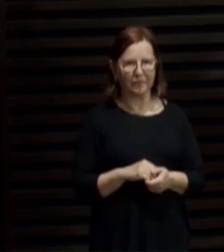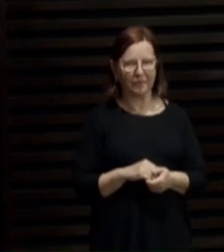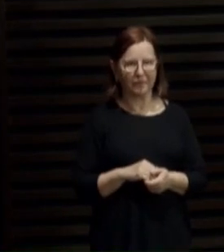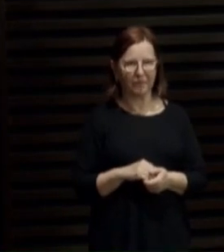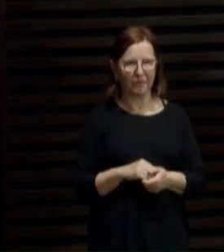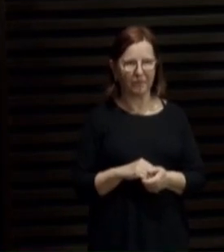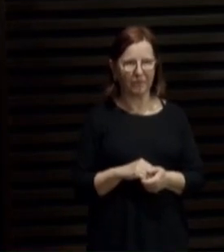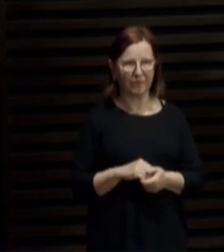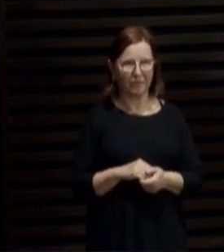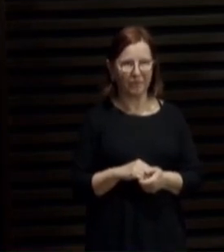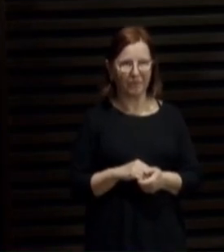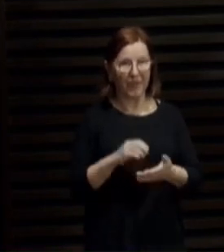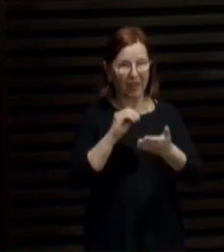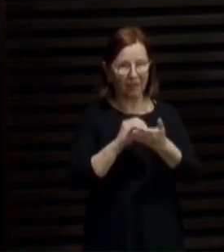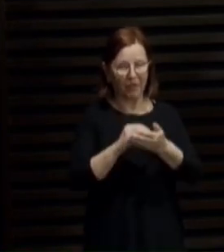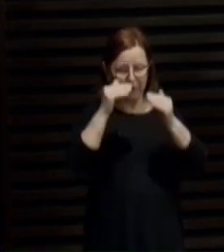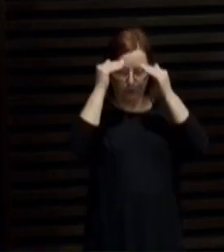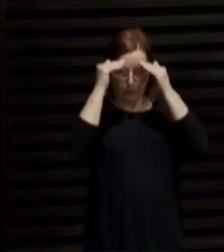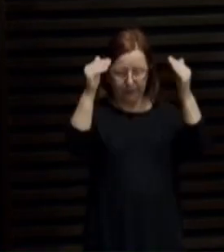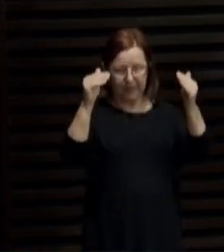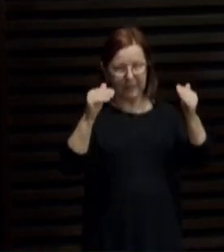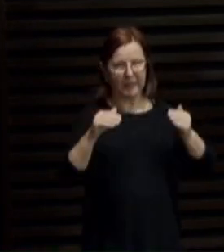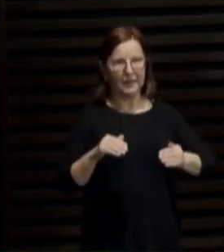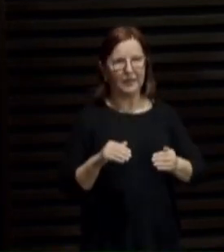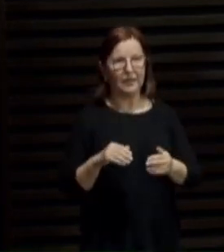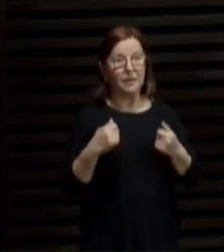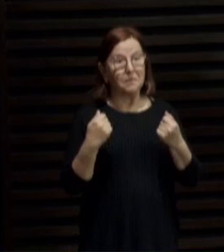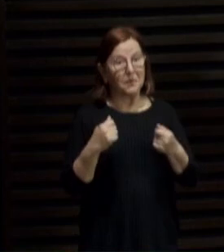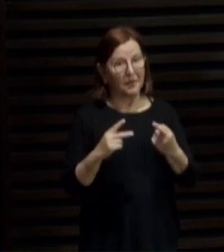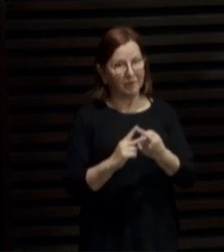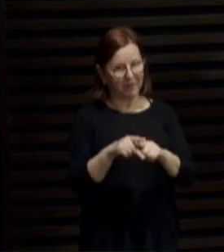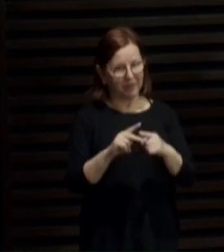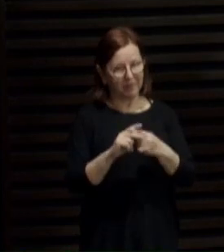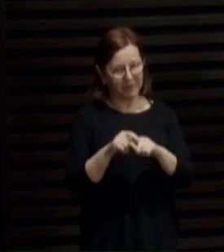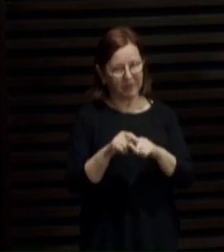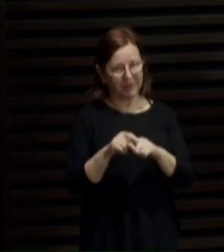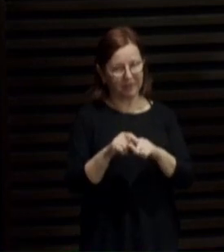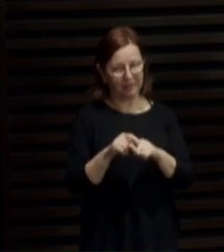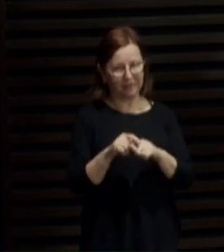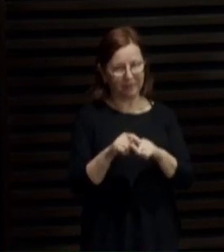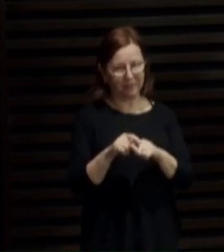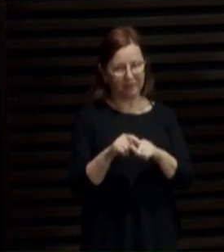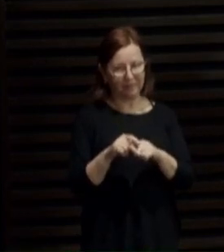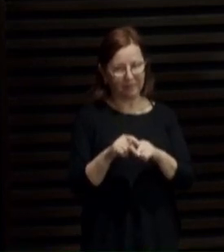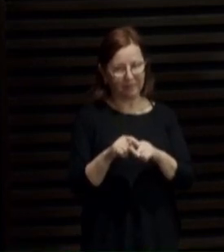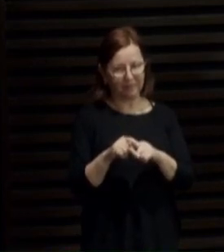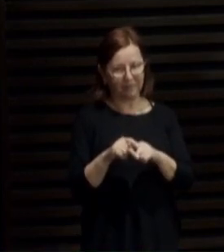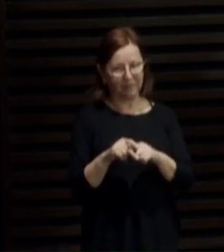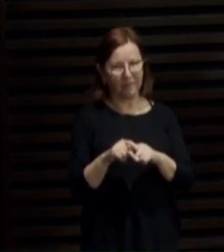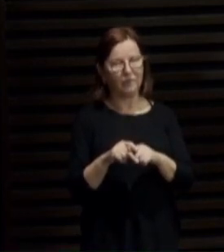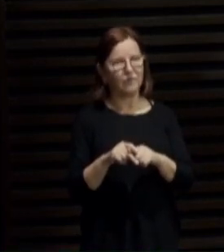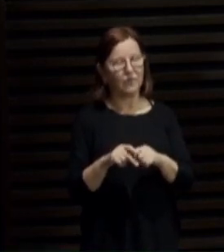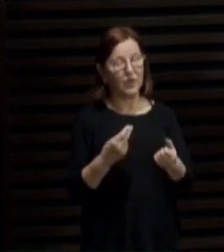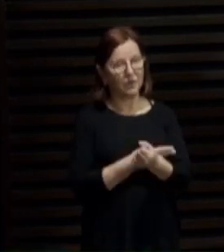Tanto a desobediência da lei precisa de disciplina, como os erros teológicos.